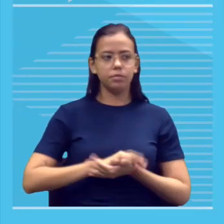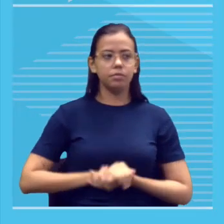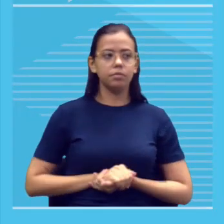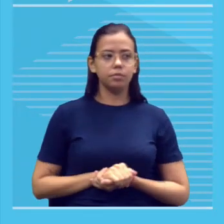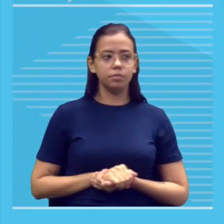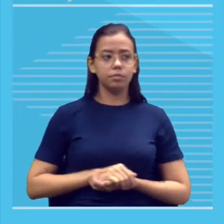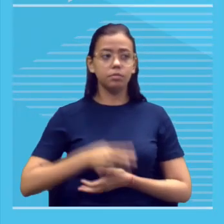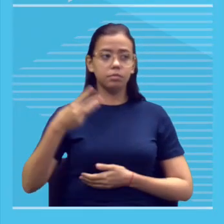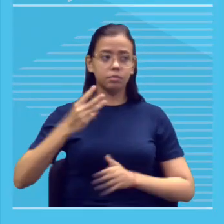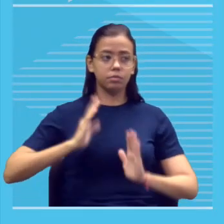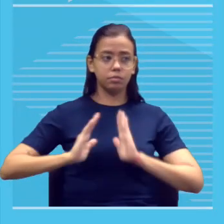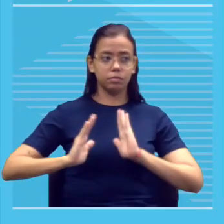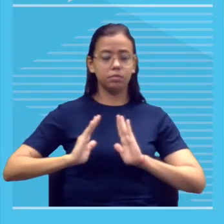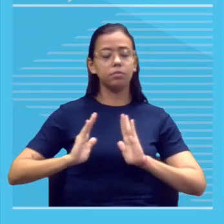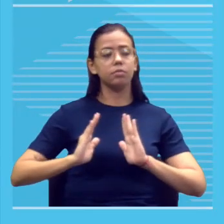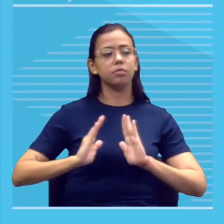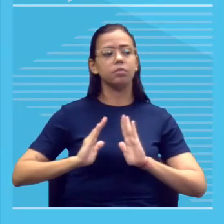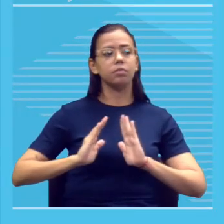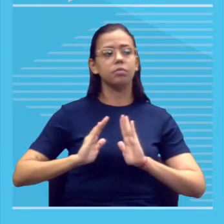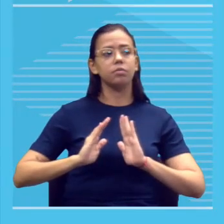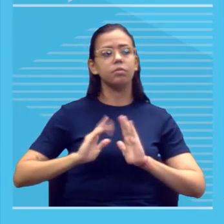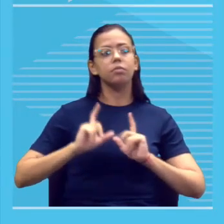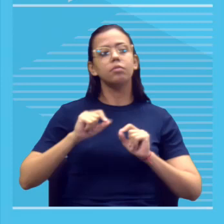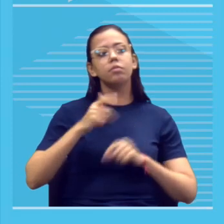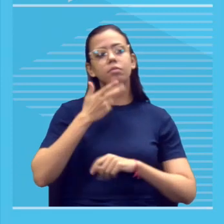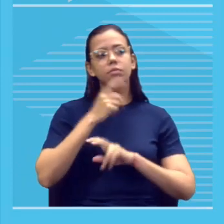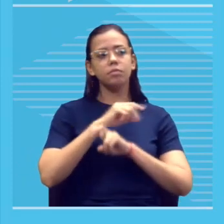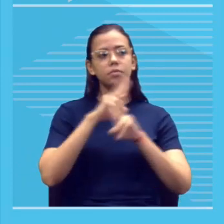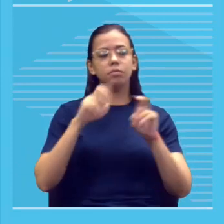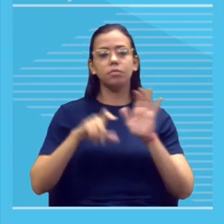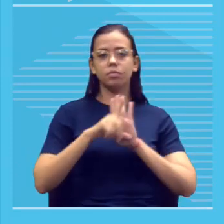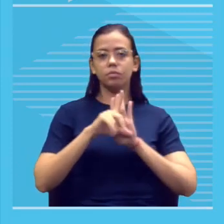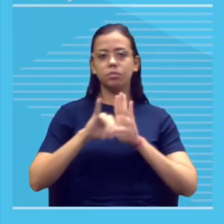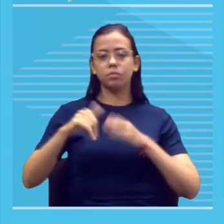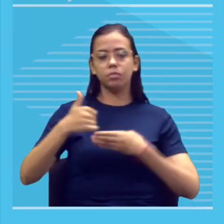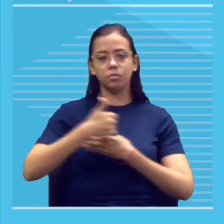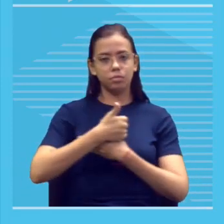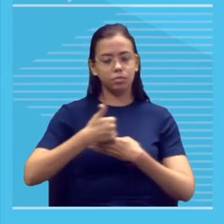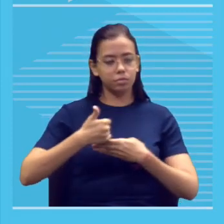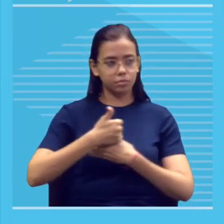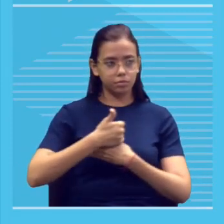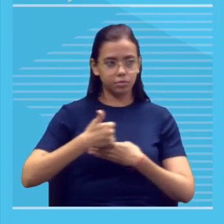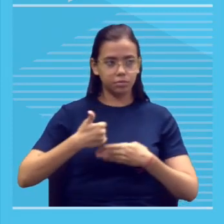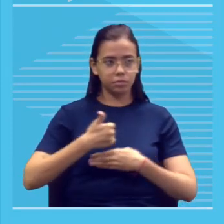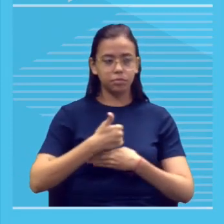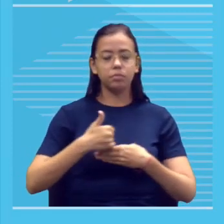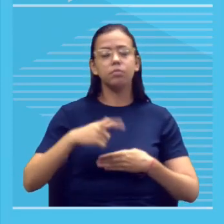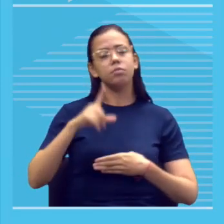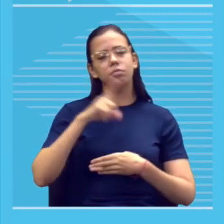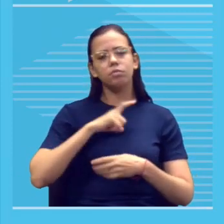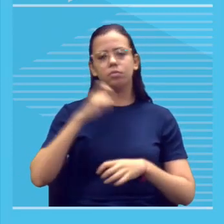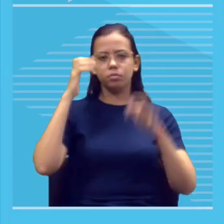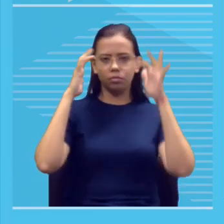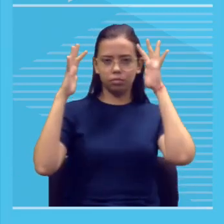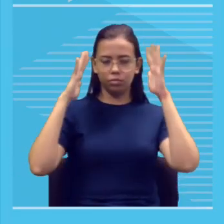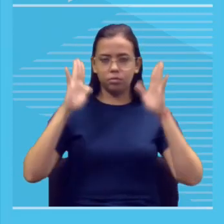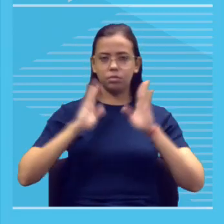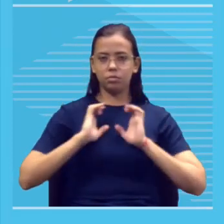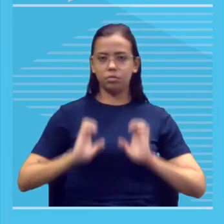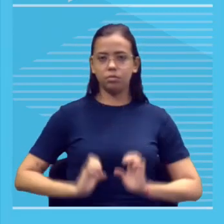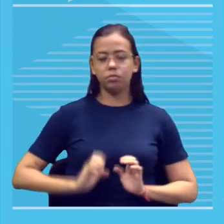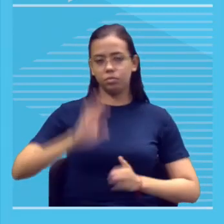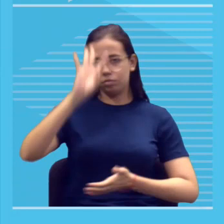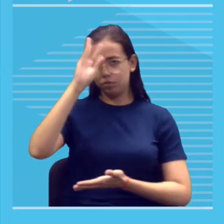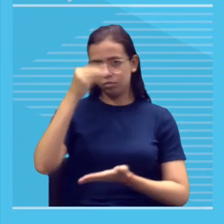na terceira parte as leis Morais você vai encontrar muito sobre a reflexão ética do